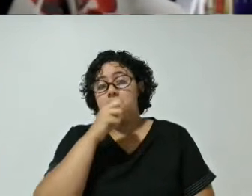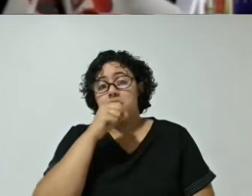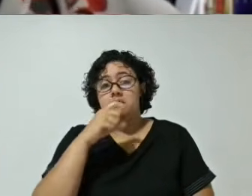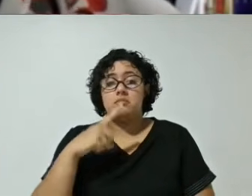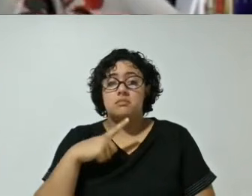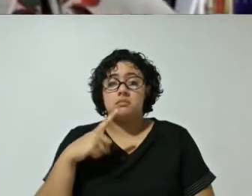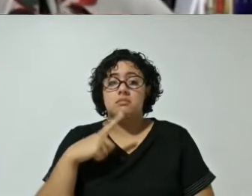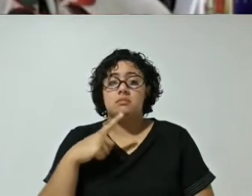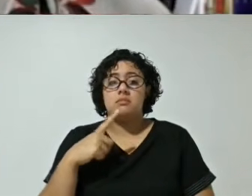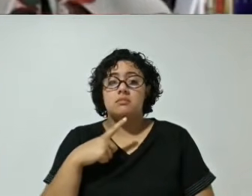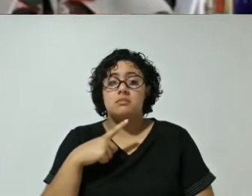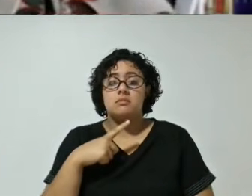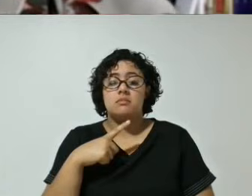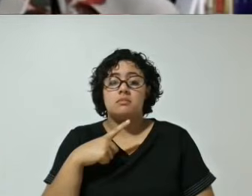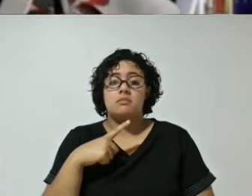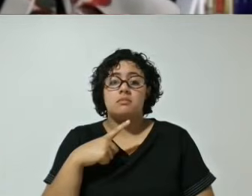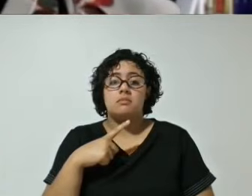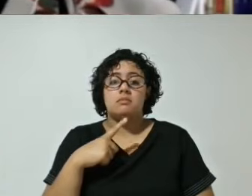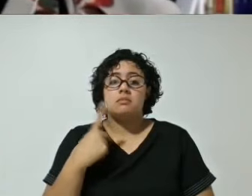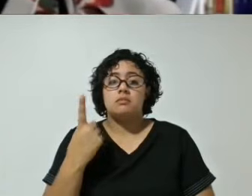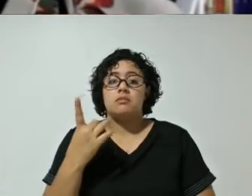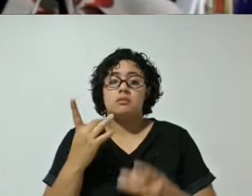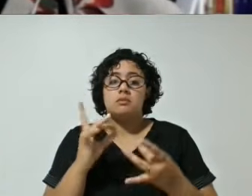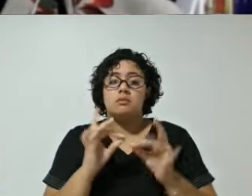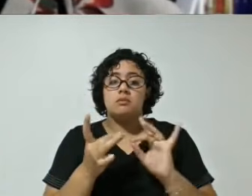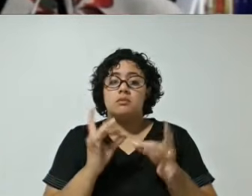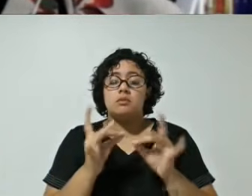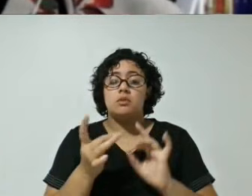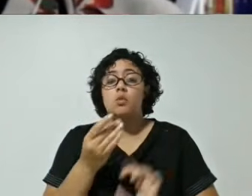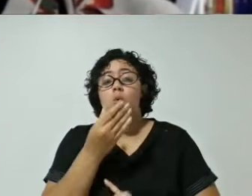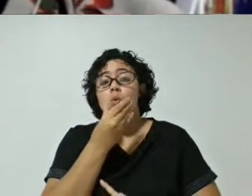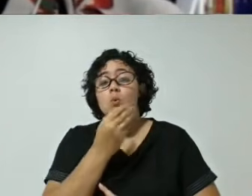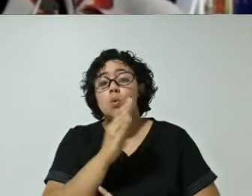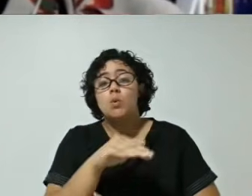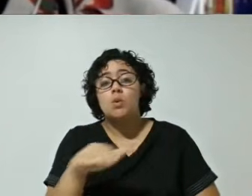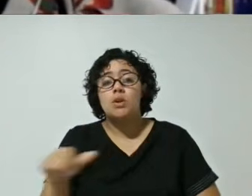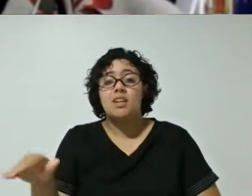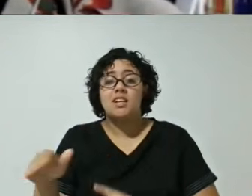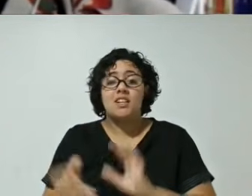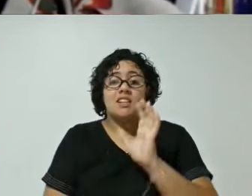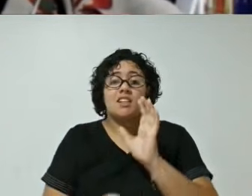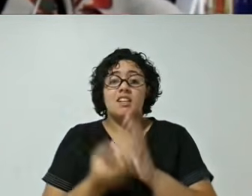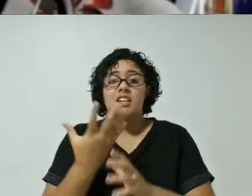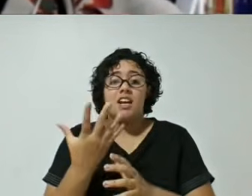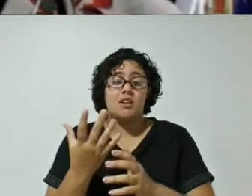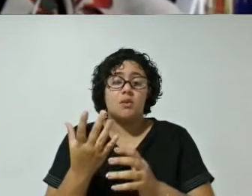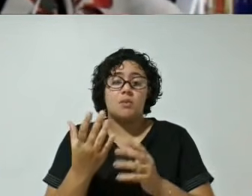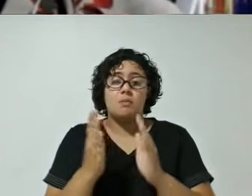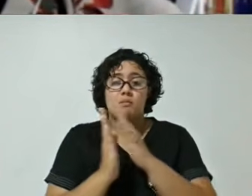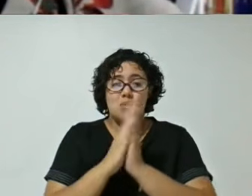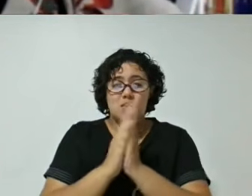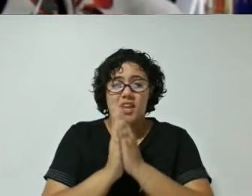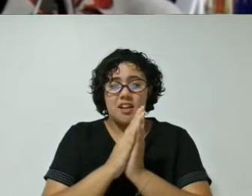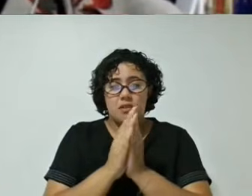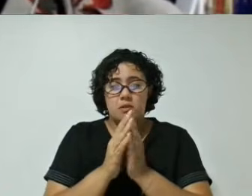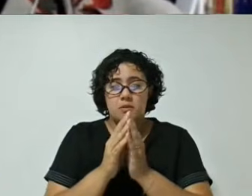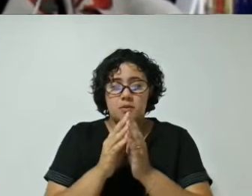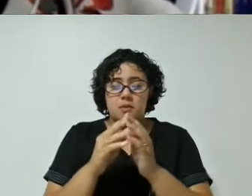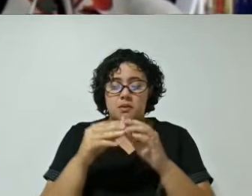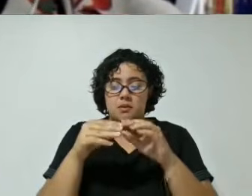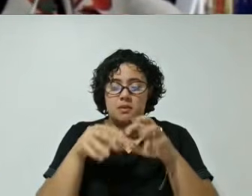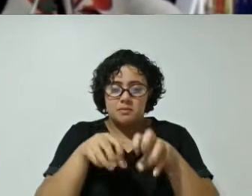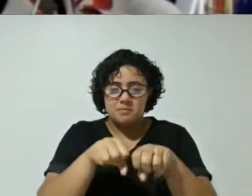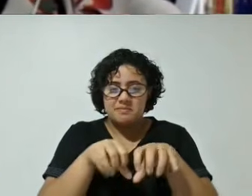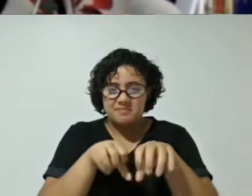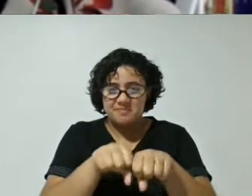uma oficina, né, onde os meninos produziram bonequinhos com massinha, sabe? E dentro do Centro